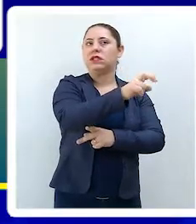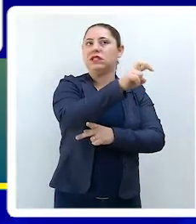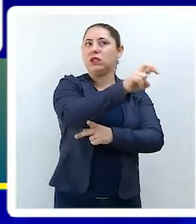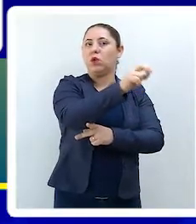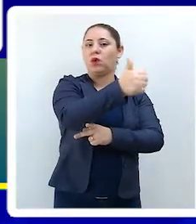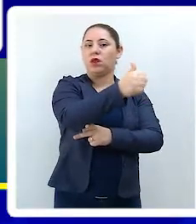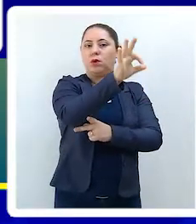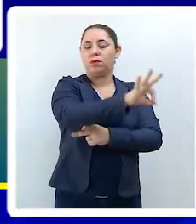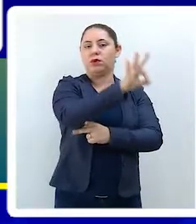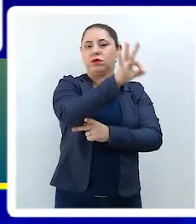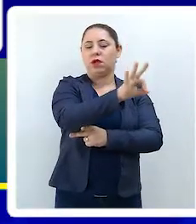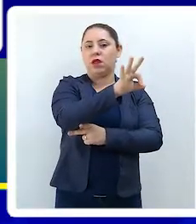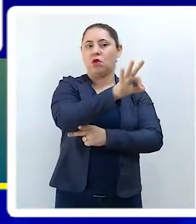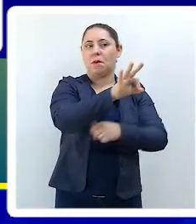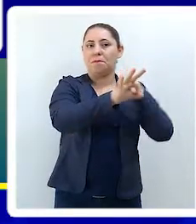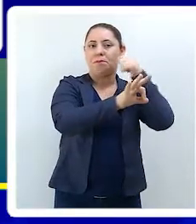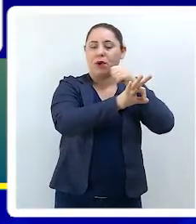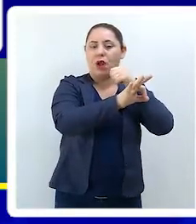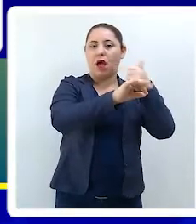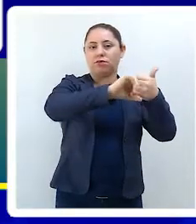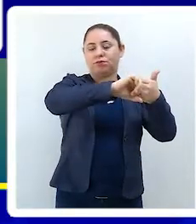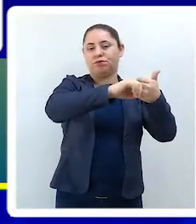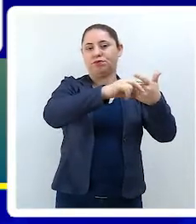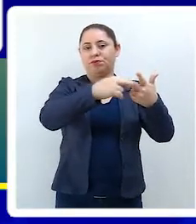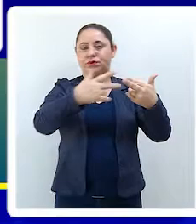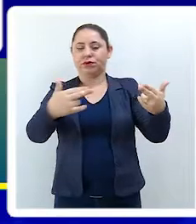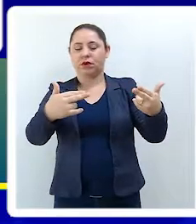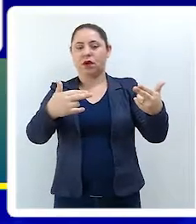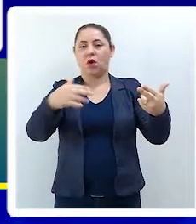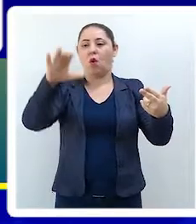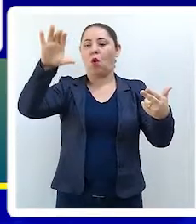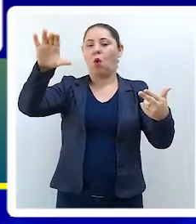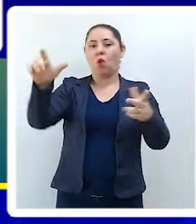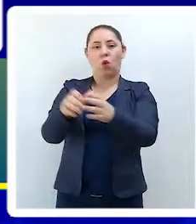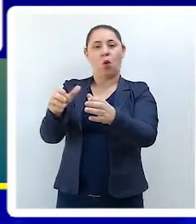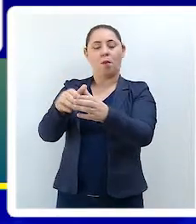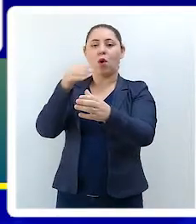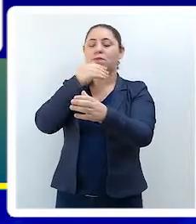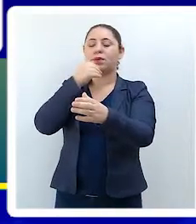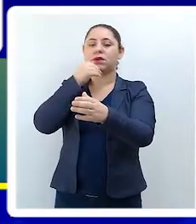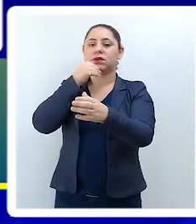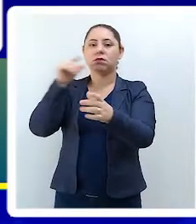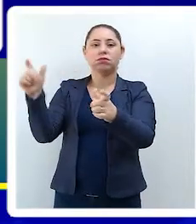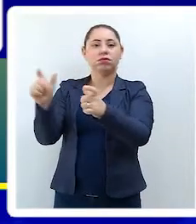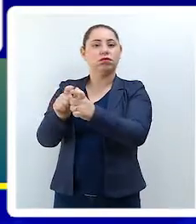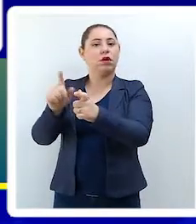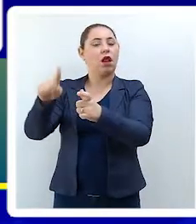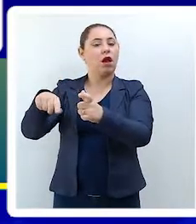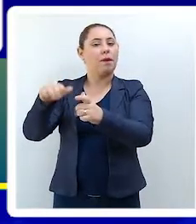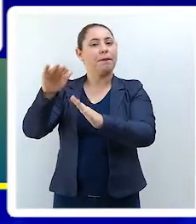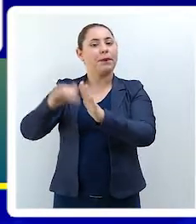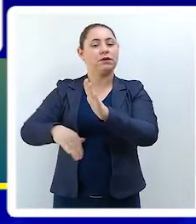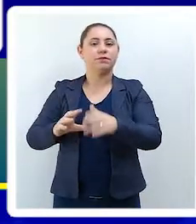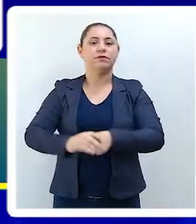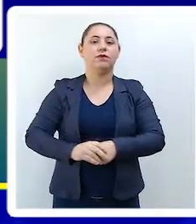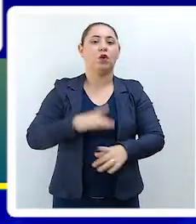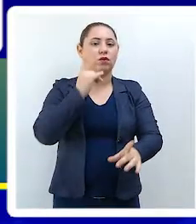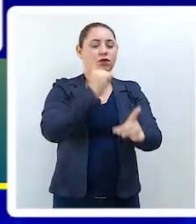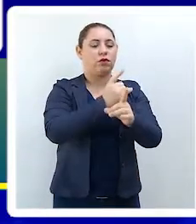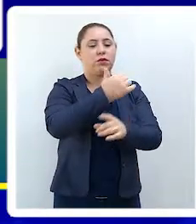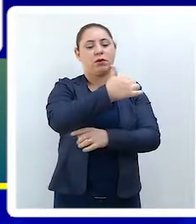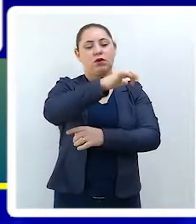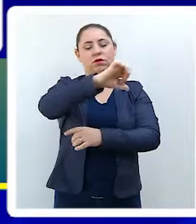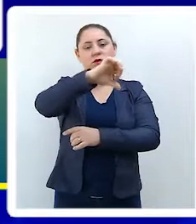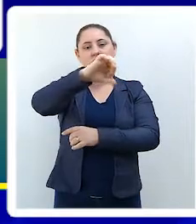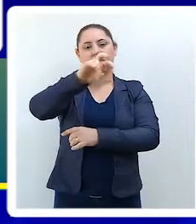seres existentes, né? O gênero feminino. Então, diante desse 4º encontro que aconteceu em 1995,